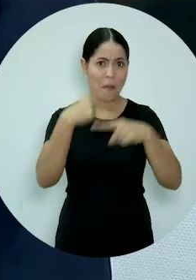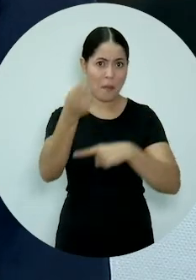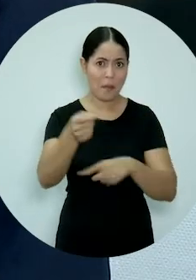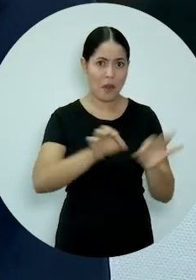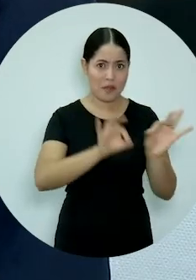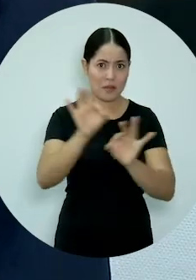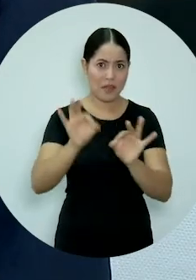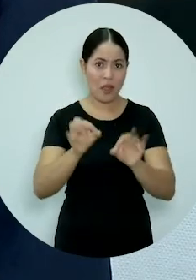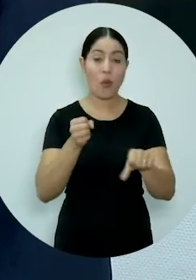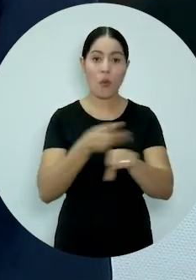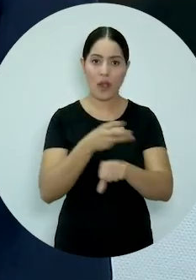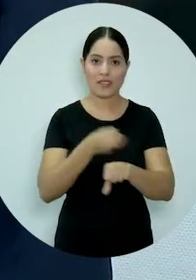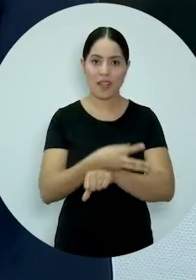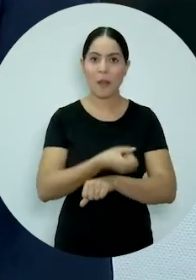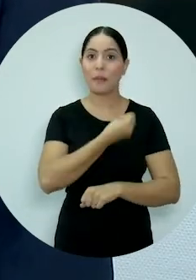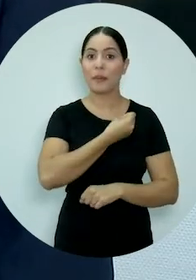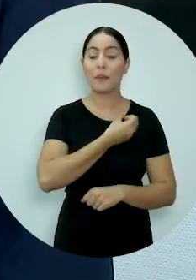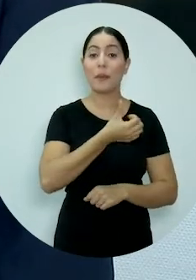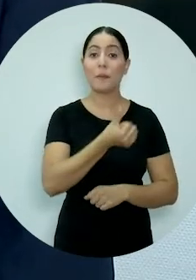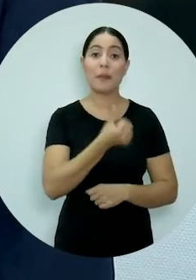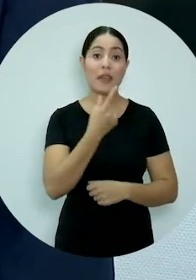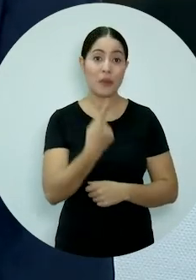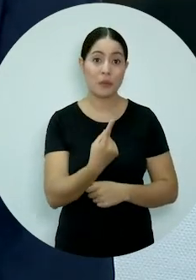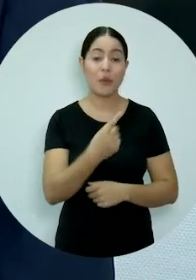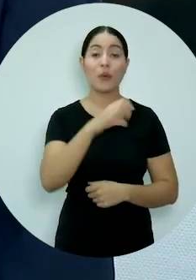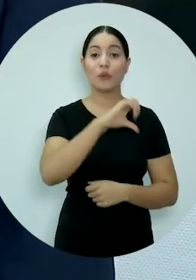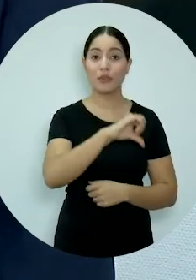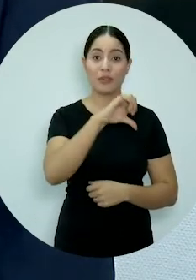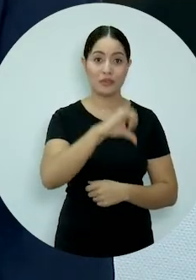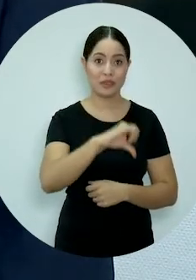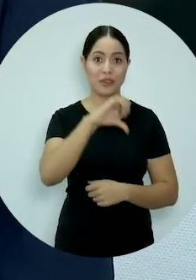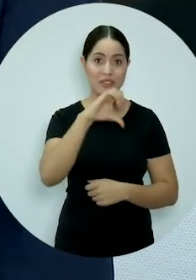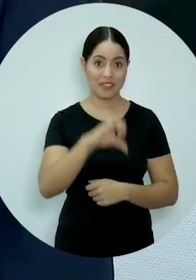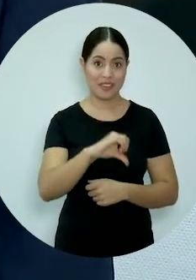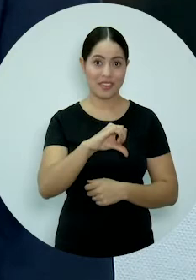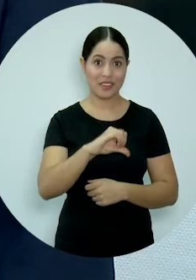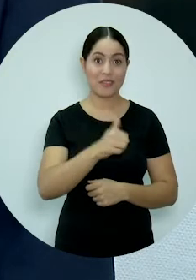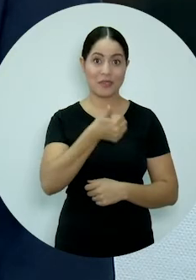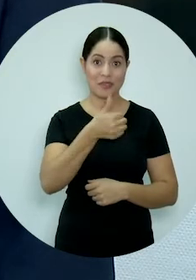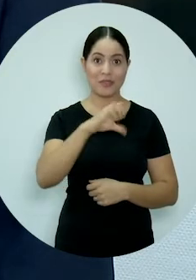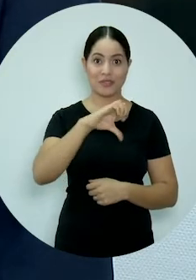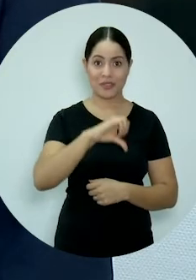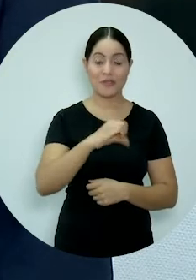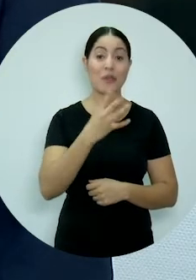próximo programa, é pelo WhatsApp. DDD 61, telefone